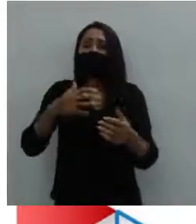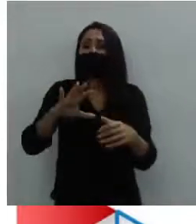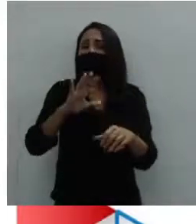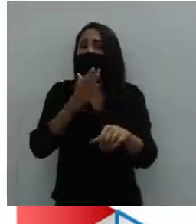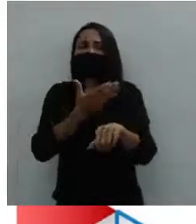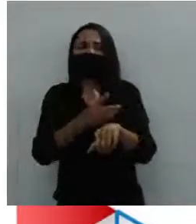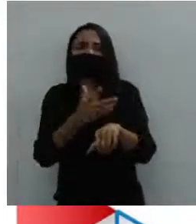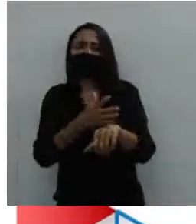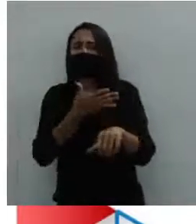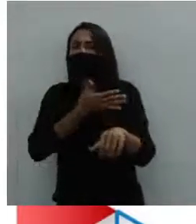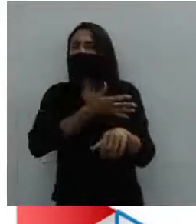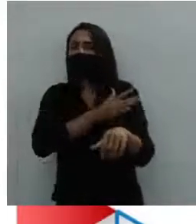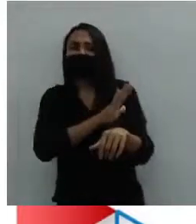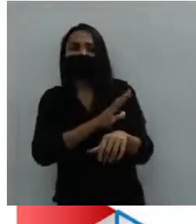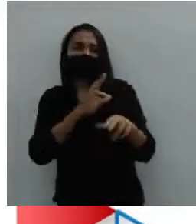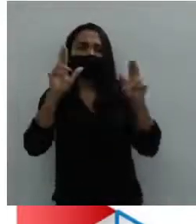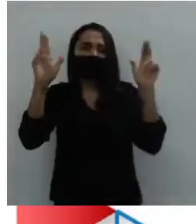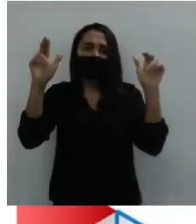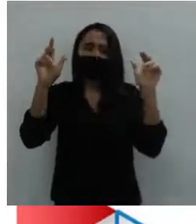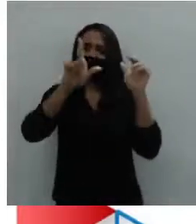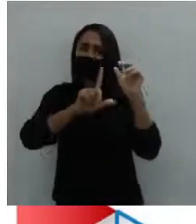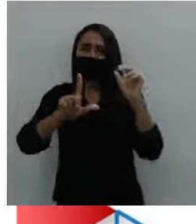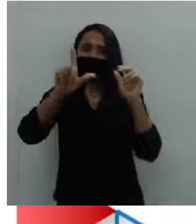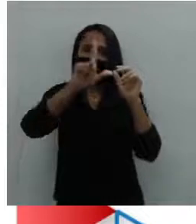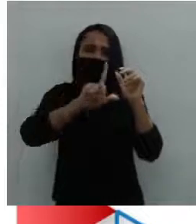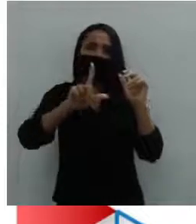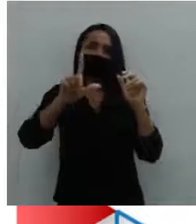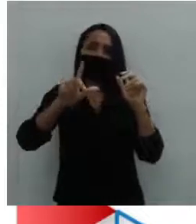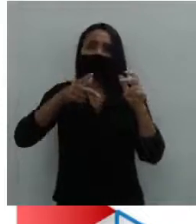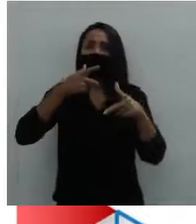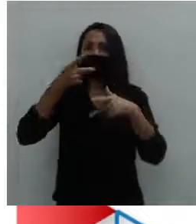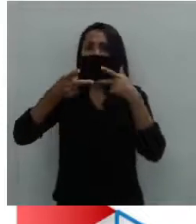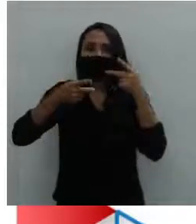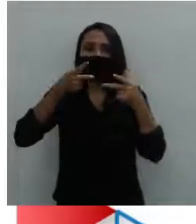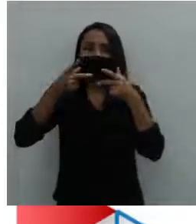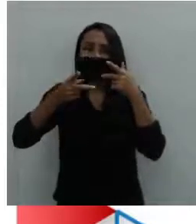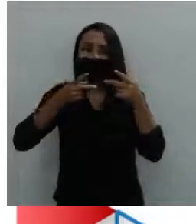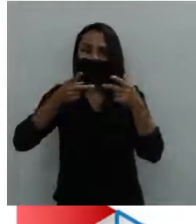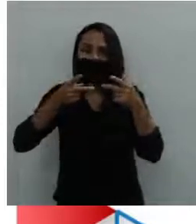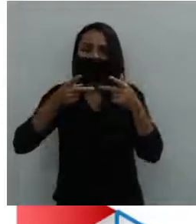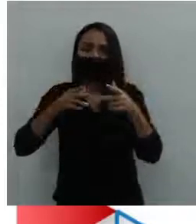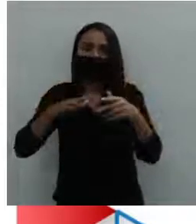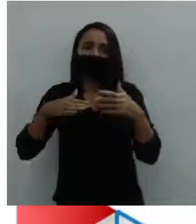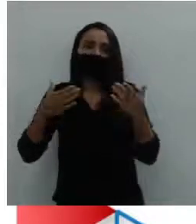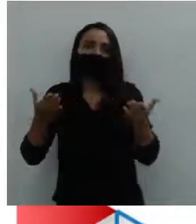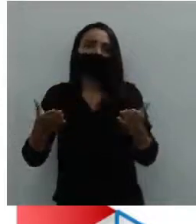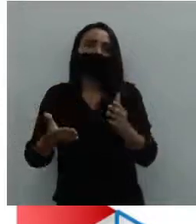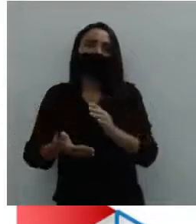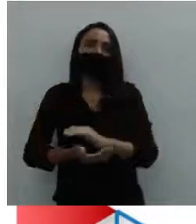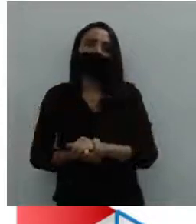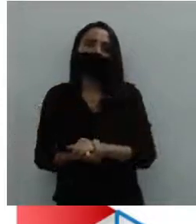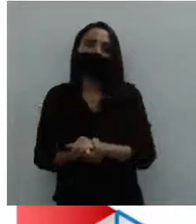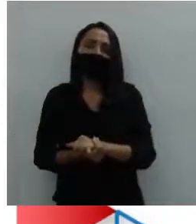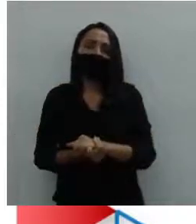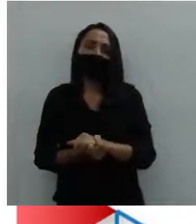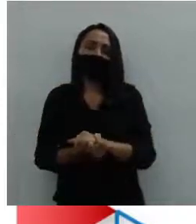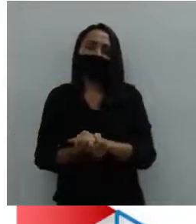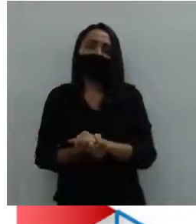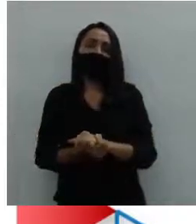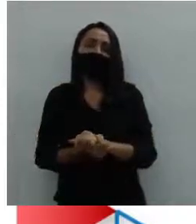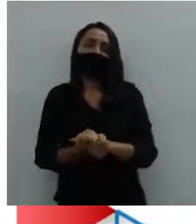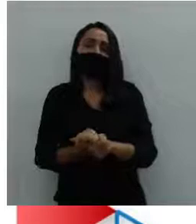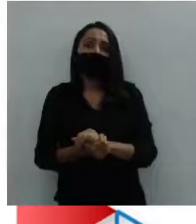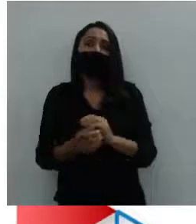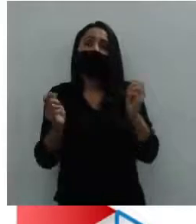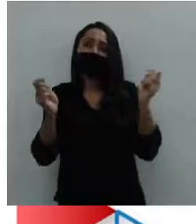não gostam os textos da literatura oral, a fábula, o conto, a fábula, o conto, a parábola, etc.,